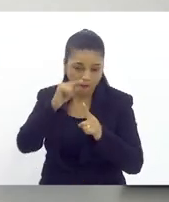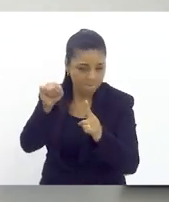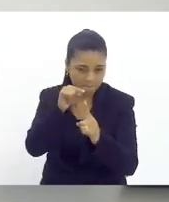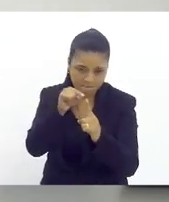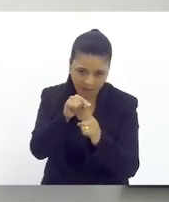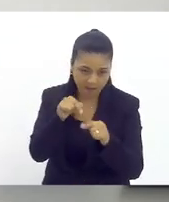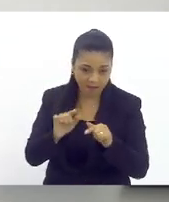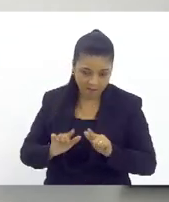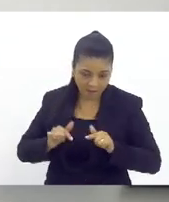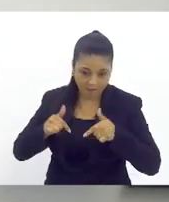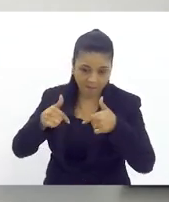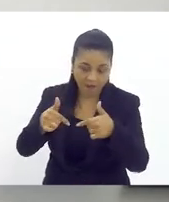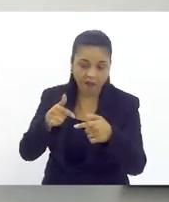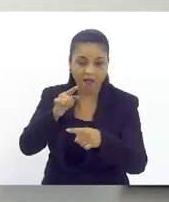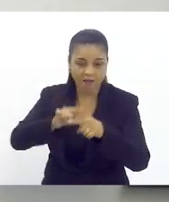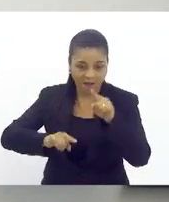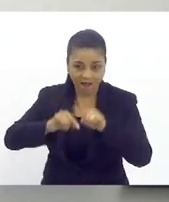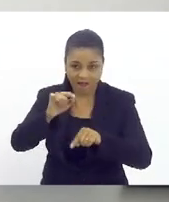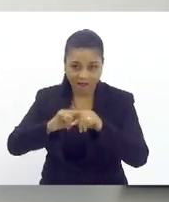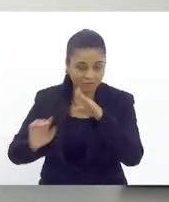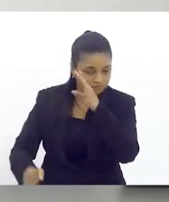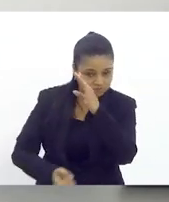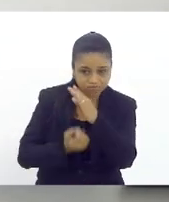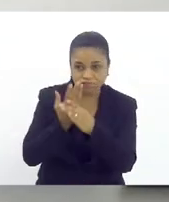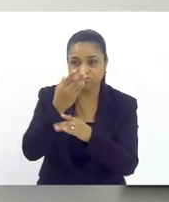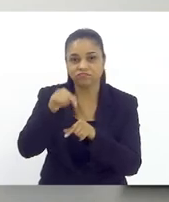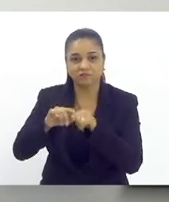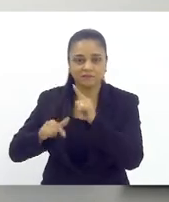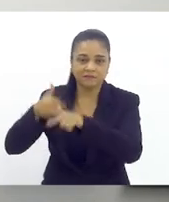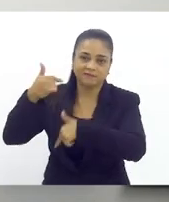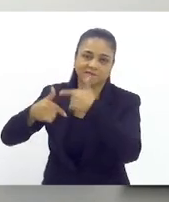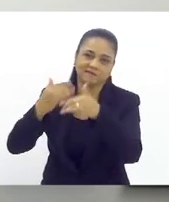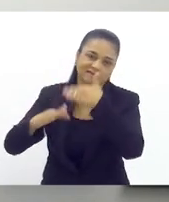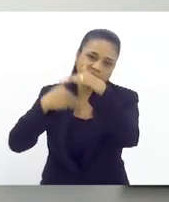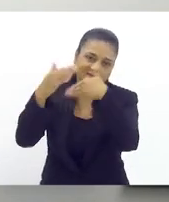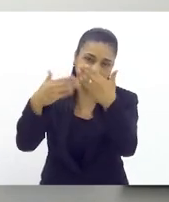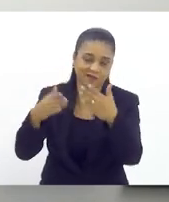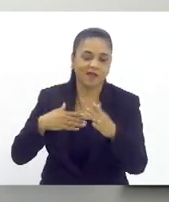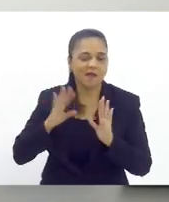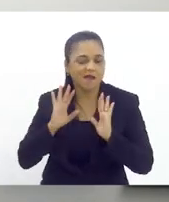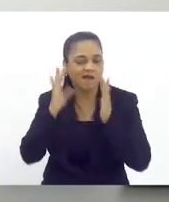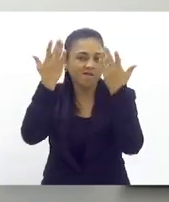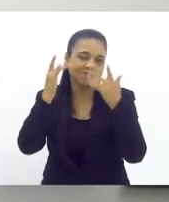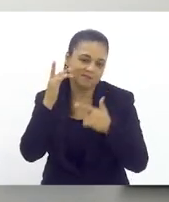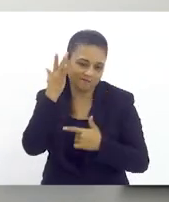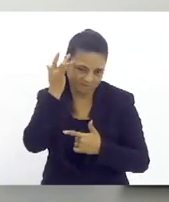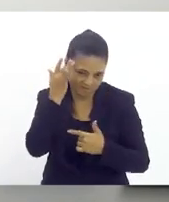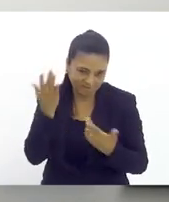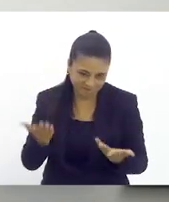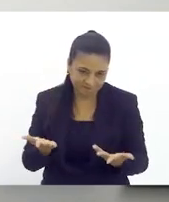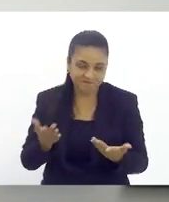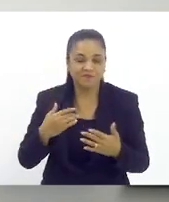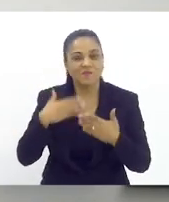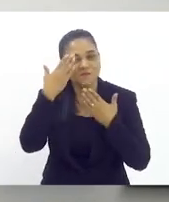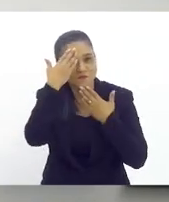para frente eu acho que já vai ser um motivo para para comemorar o dia de amanhã tá obrigado